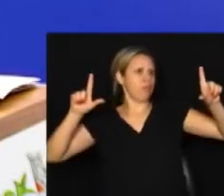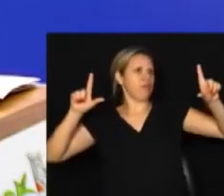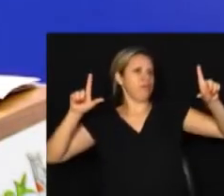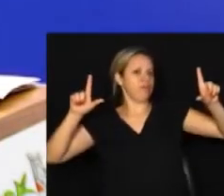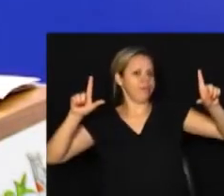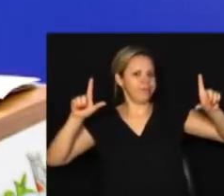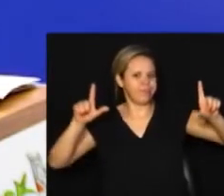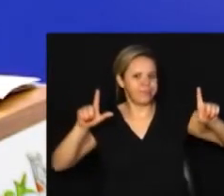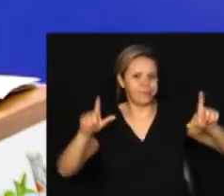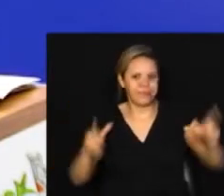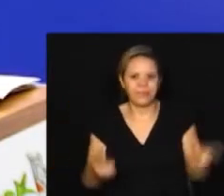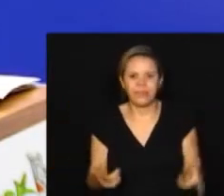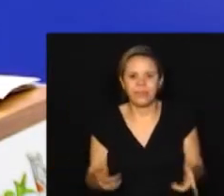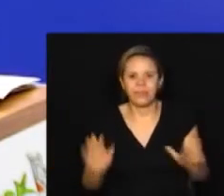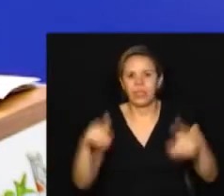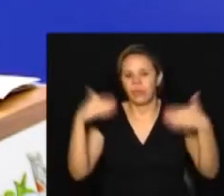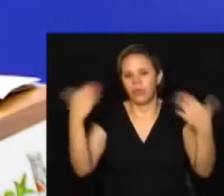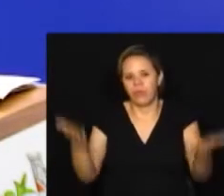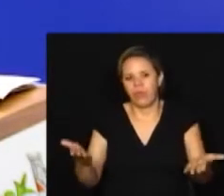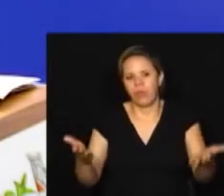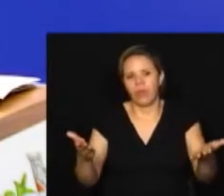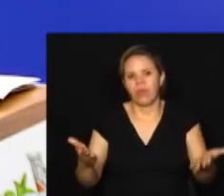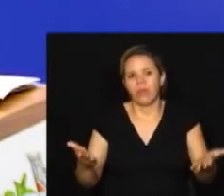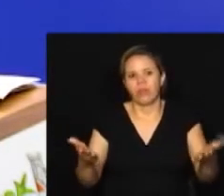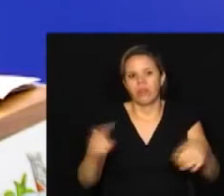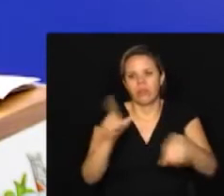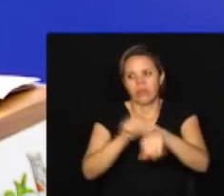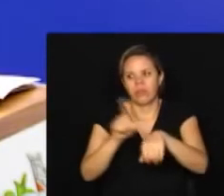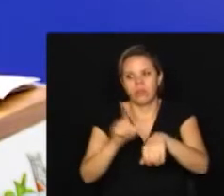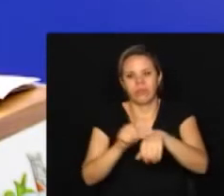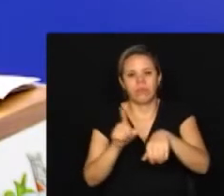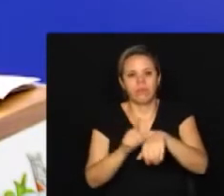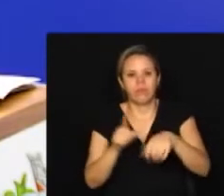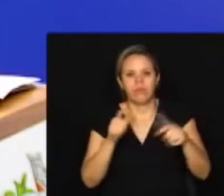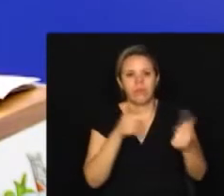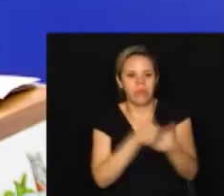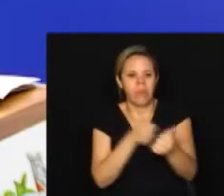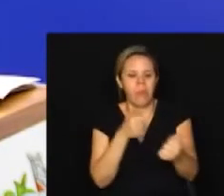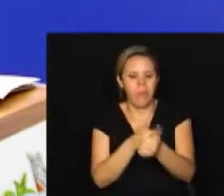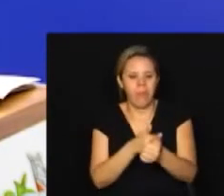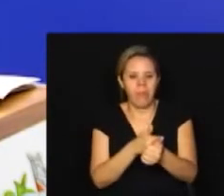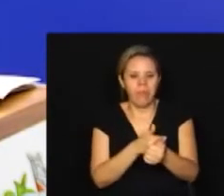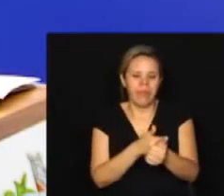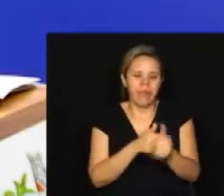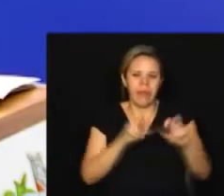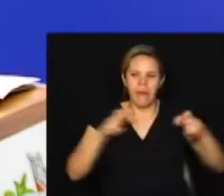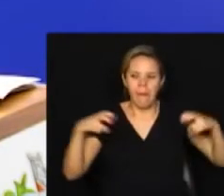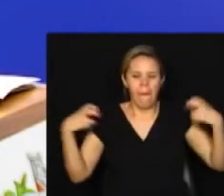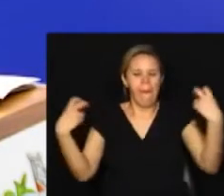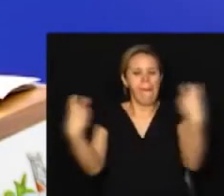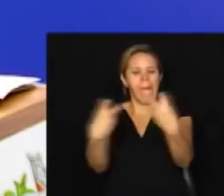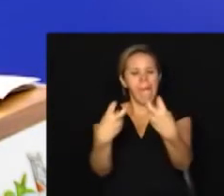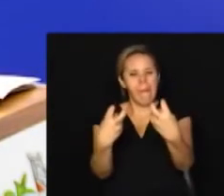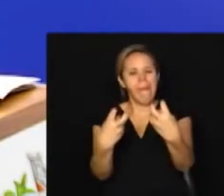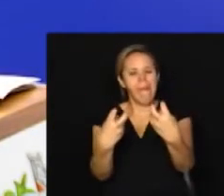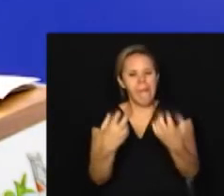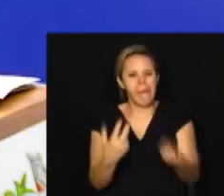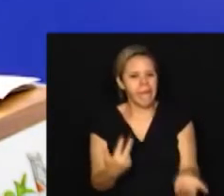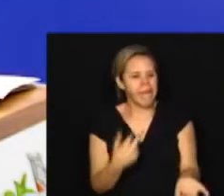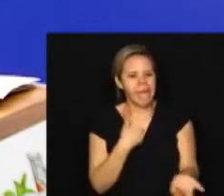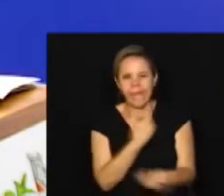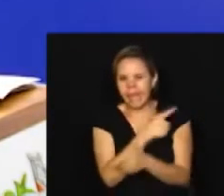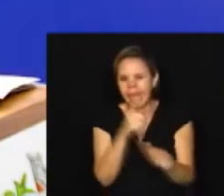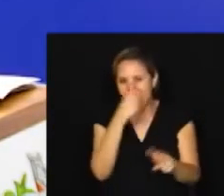telão para fora no estabelecimento comercial, nas imediações ali dos estádios. Então, não